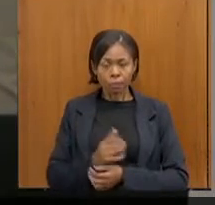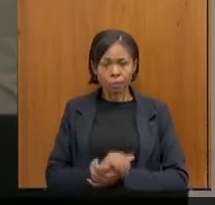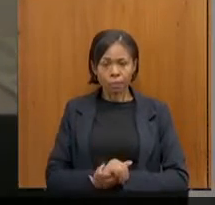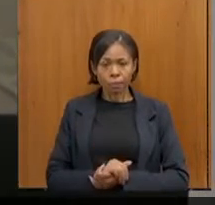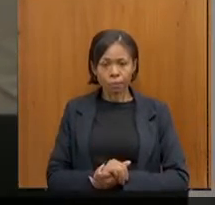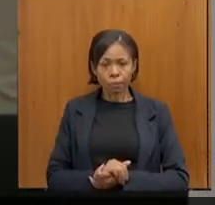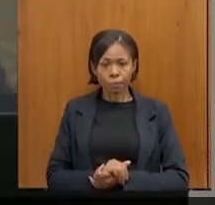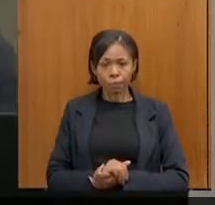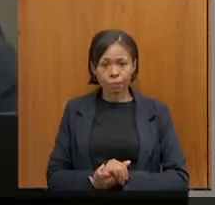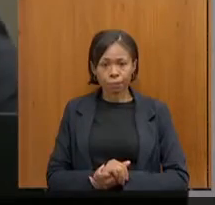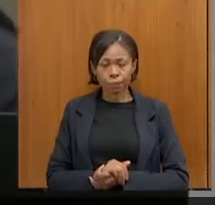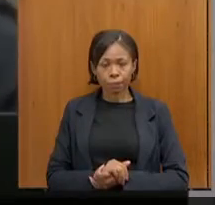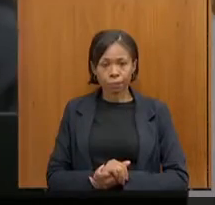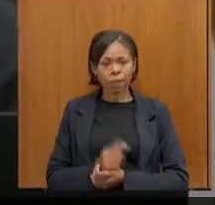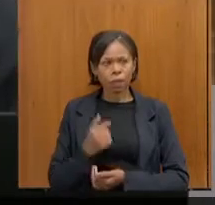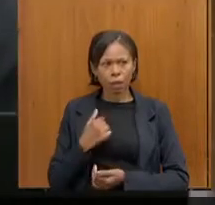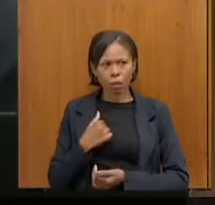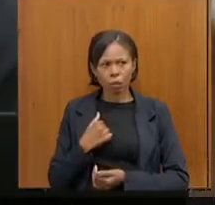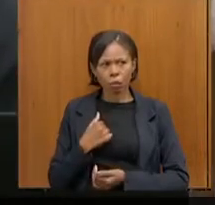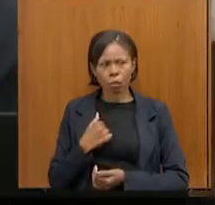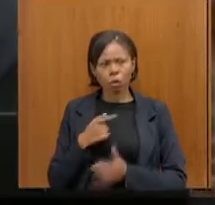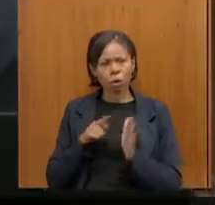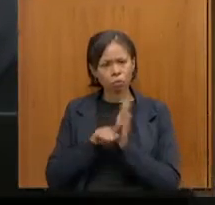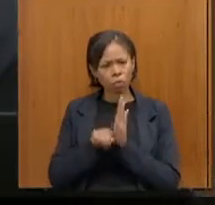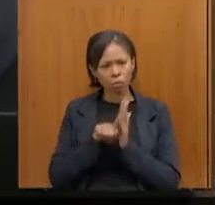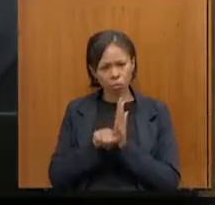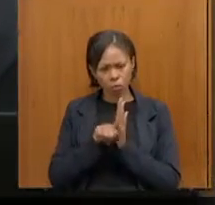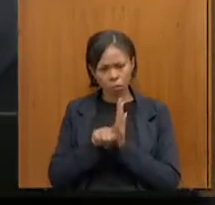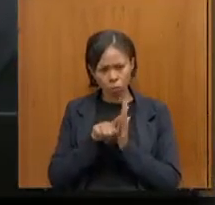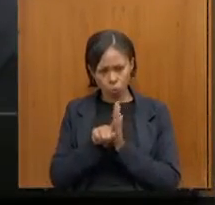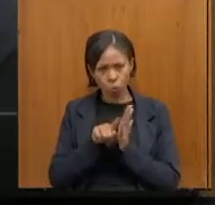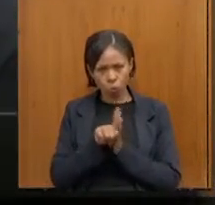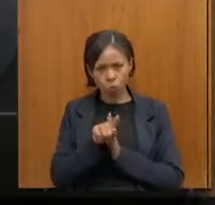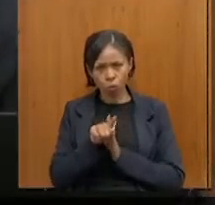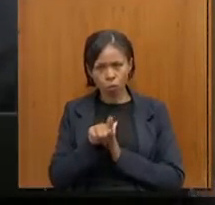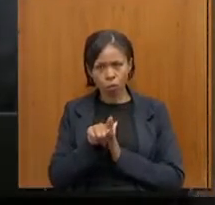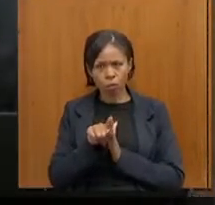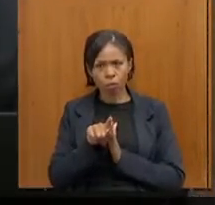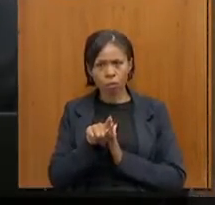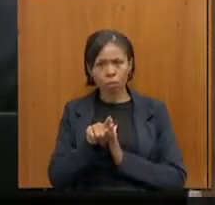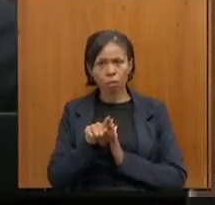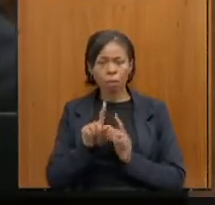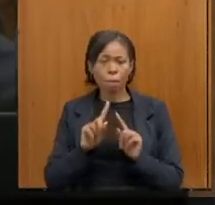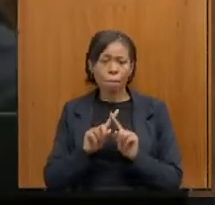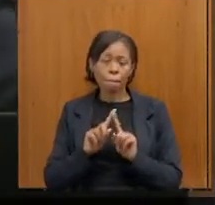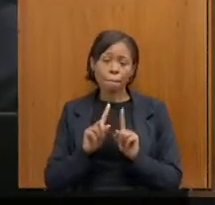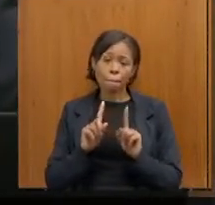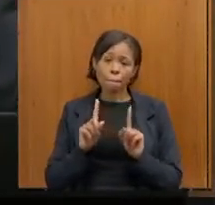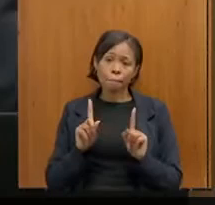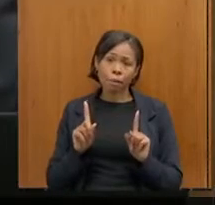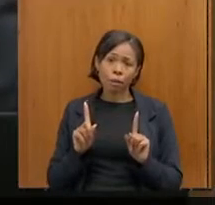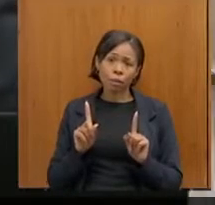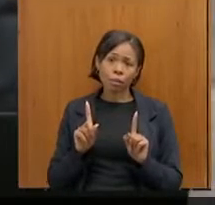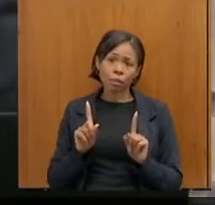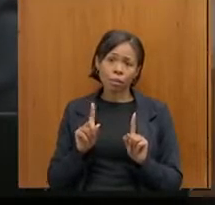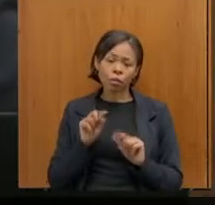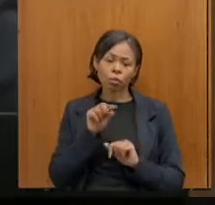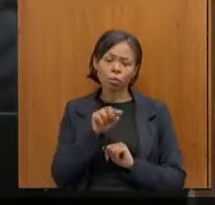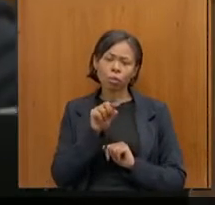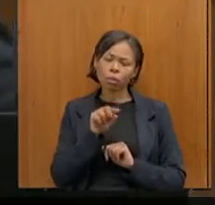Reinaldo para eu tinha algumas perguntas para fazer para o senhor mas a